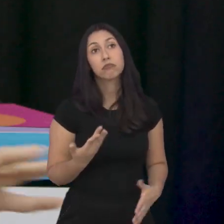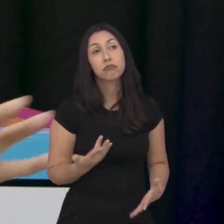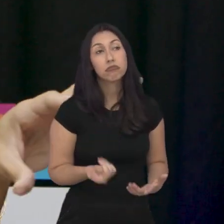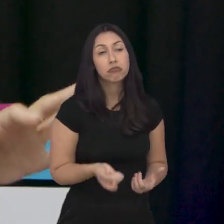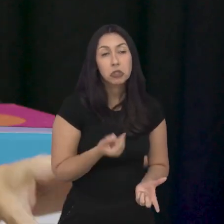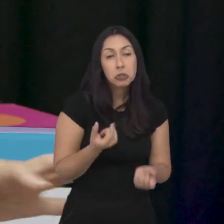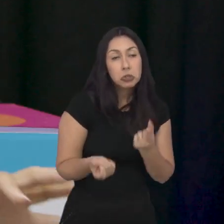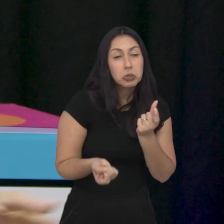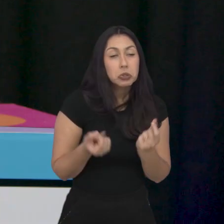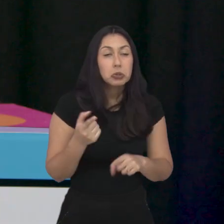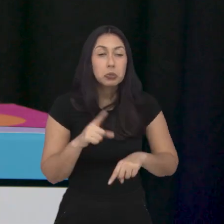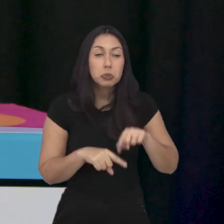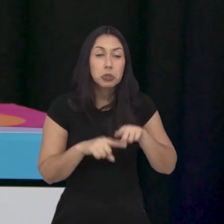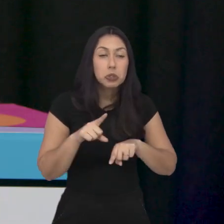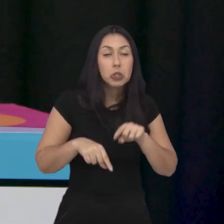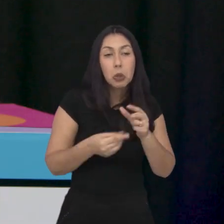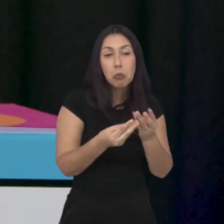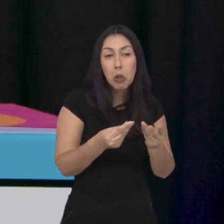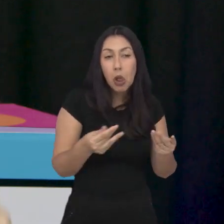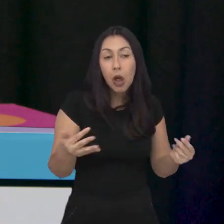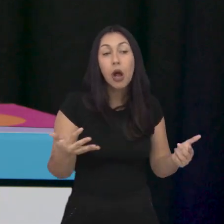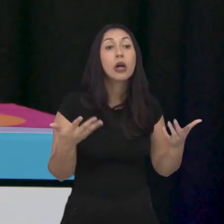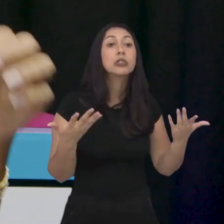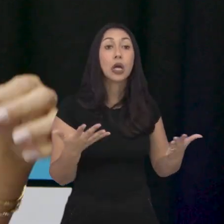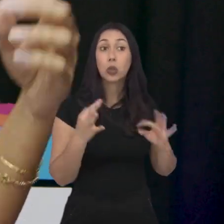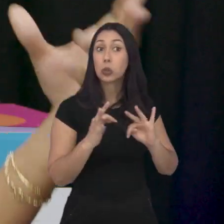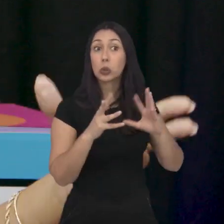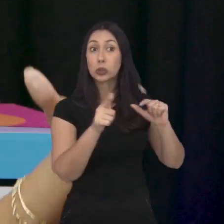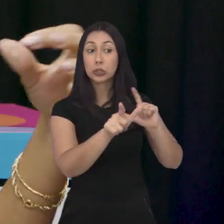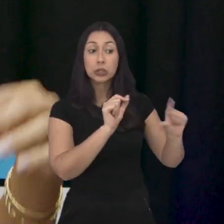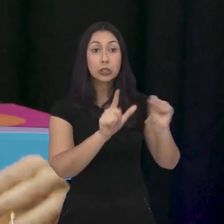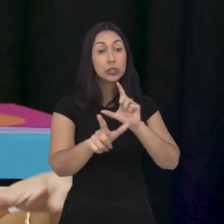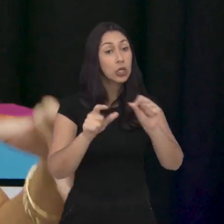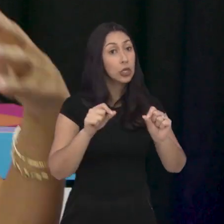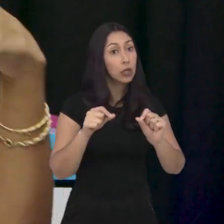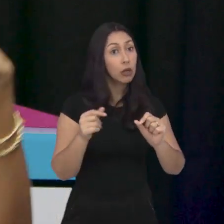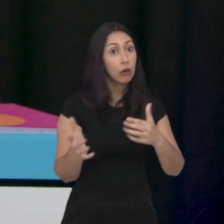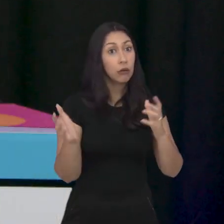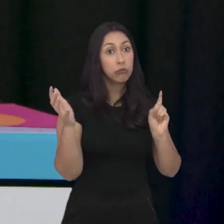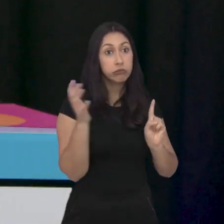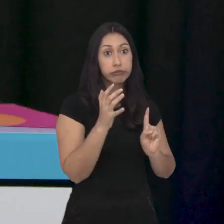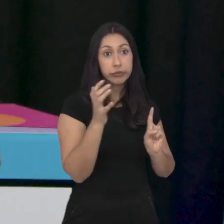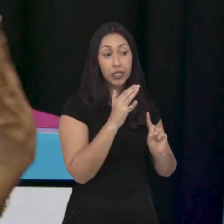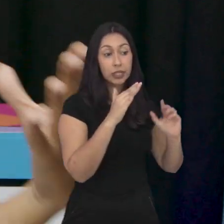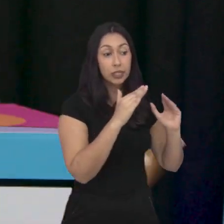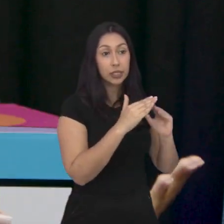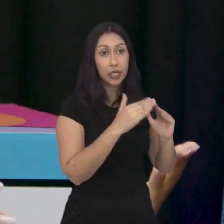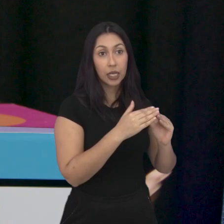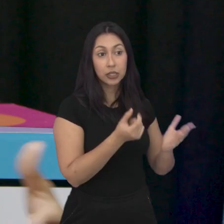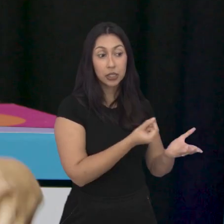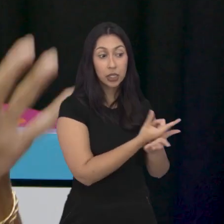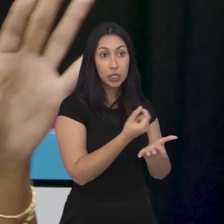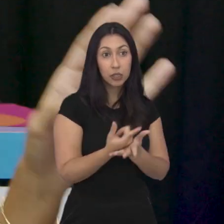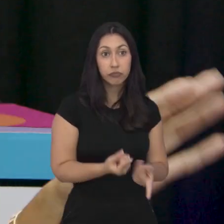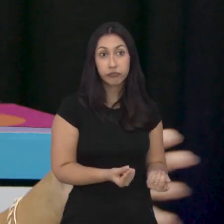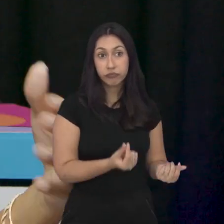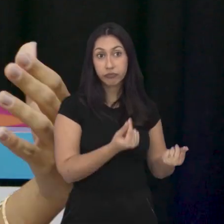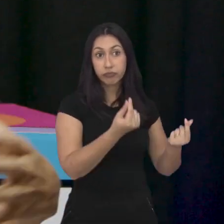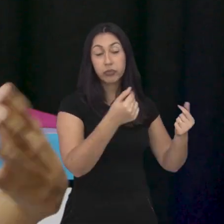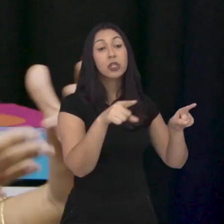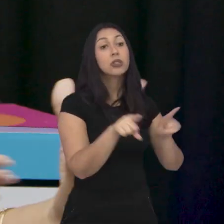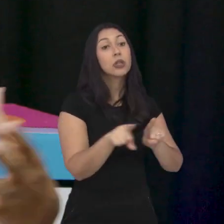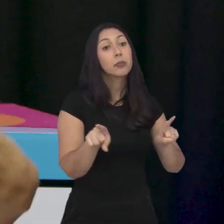ter ali alguns ingredientes. Todas essas escolhas interferem na nossa casa, na economia doméstica, sem